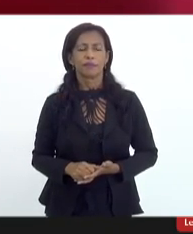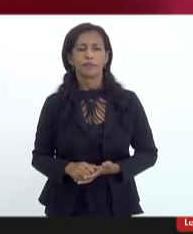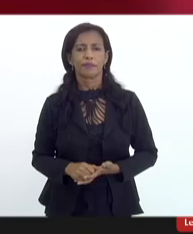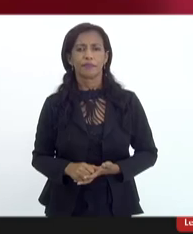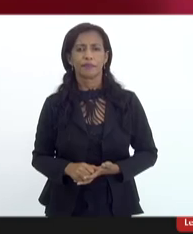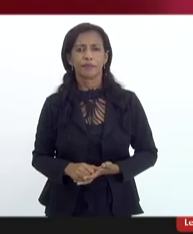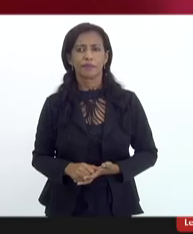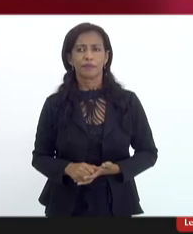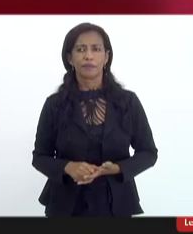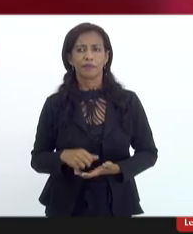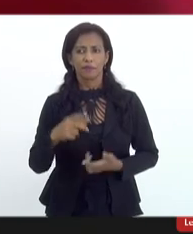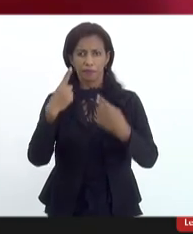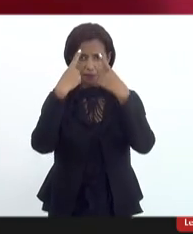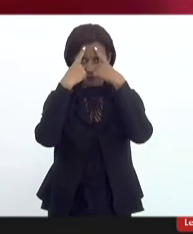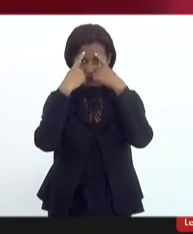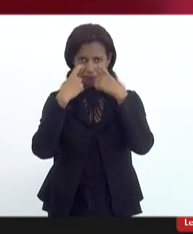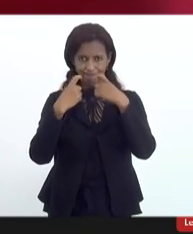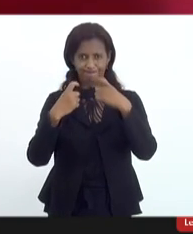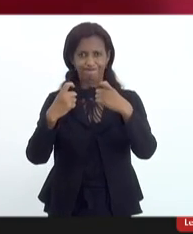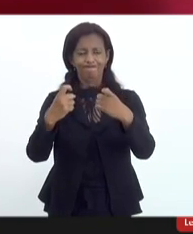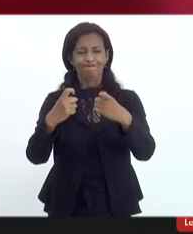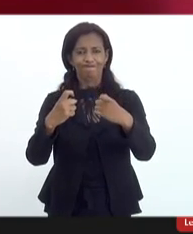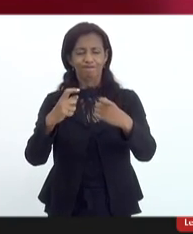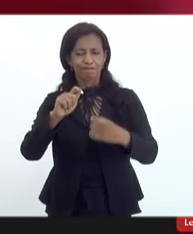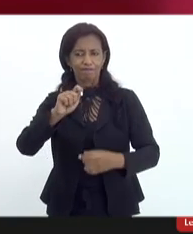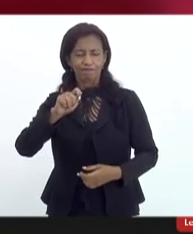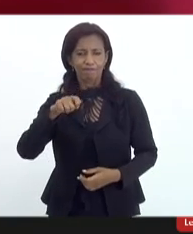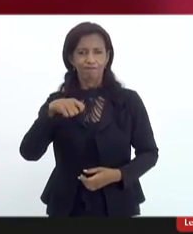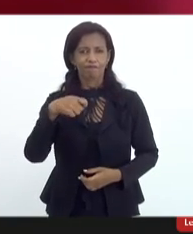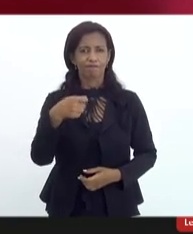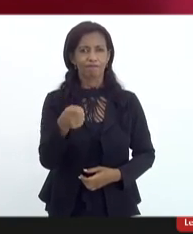sempre, é o caso da violência simbólica.